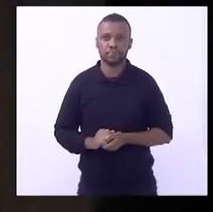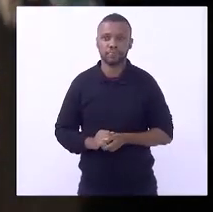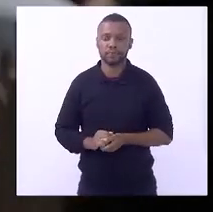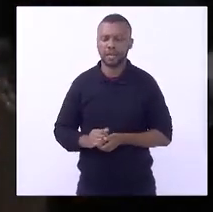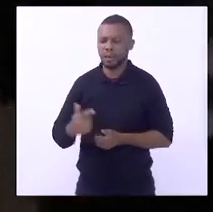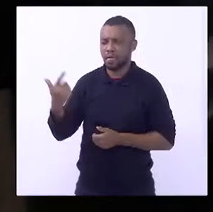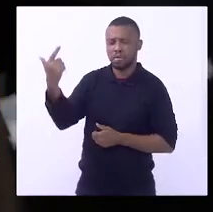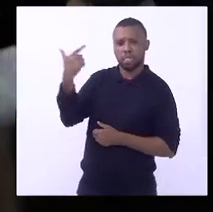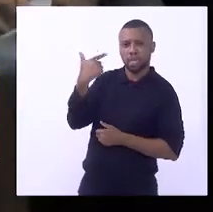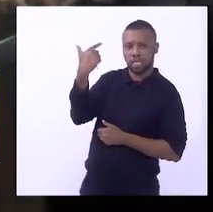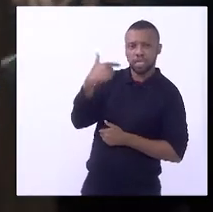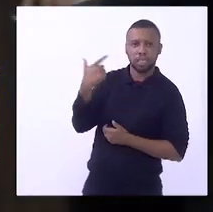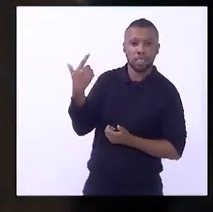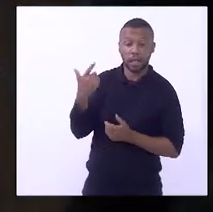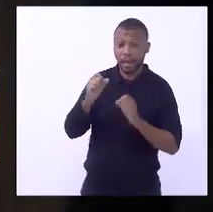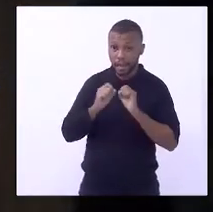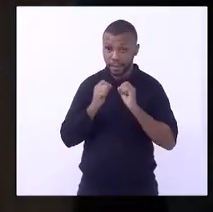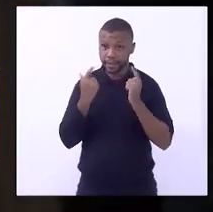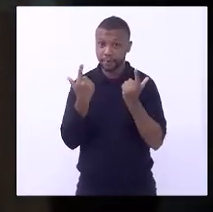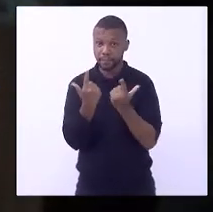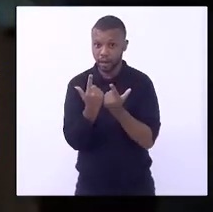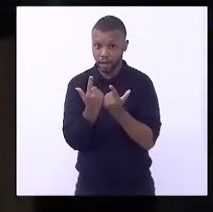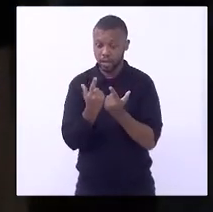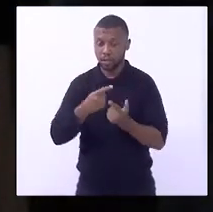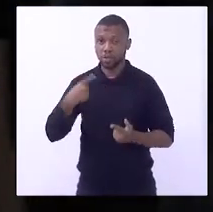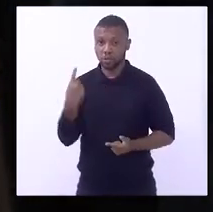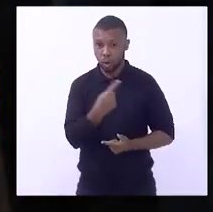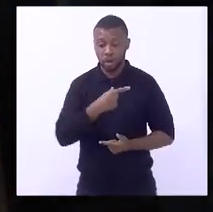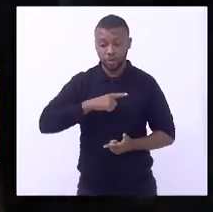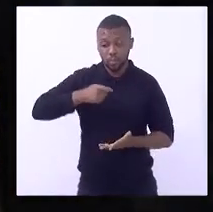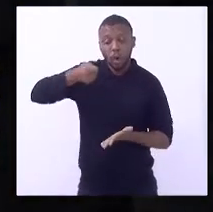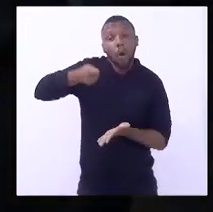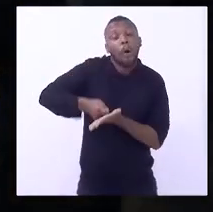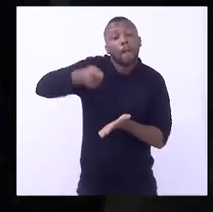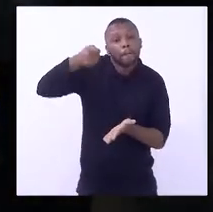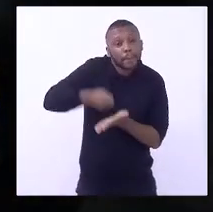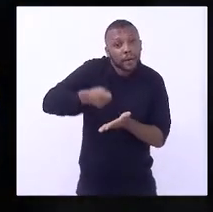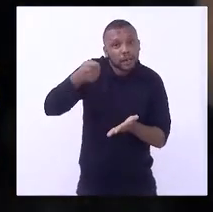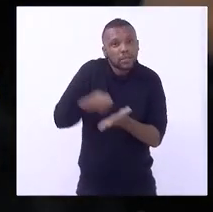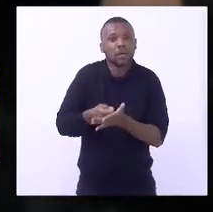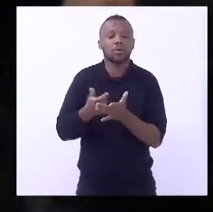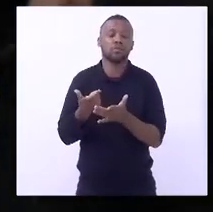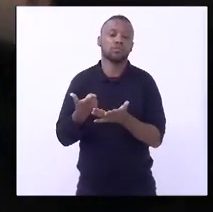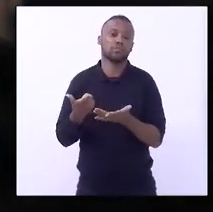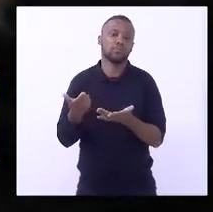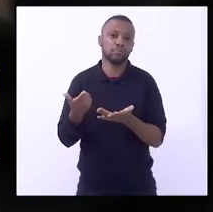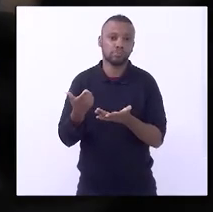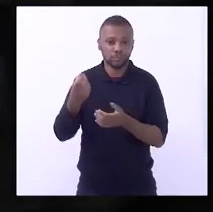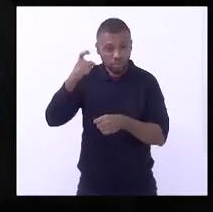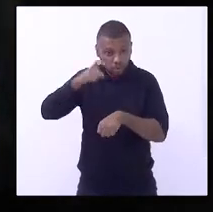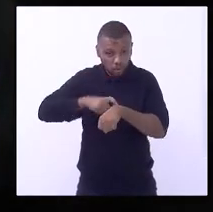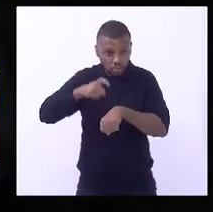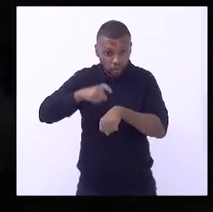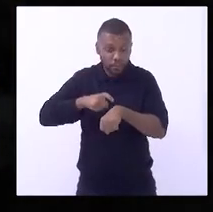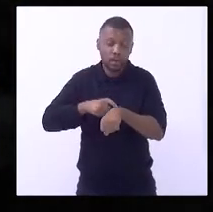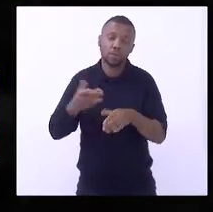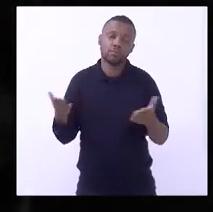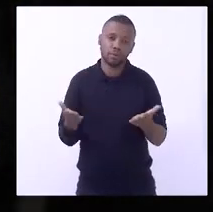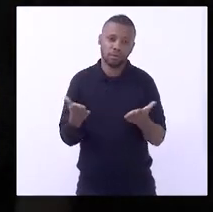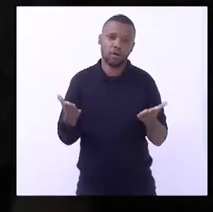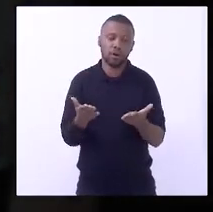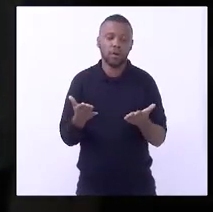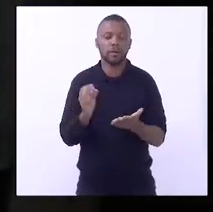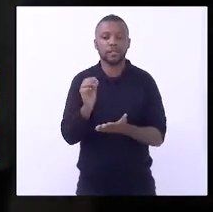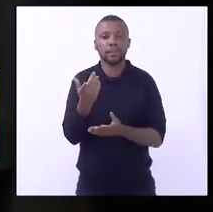A Assembleia Legislativa tem o dever, tem a obrigação, nesse momento,